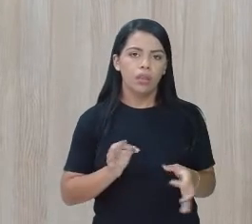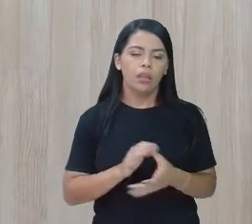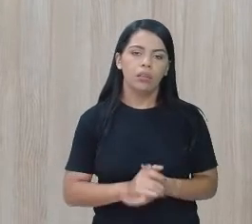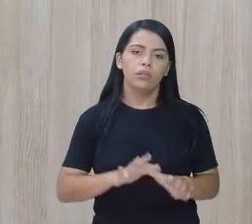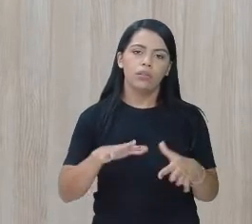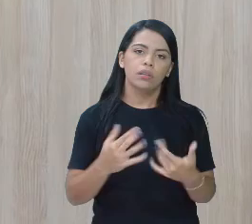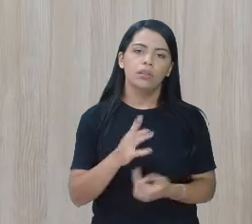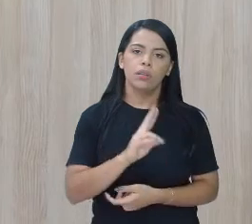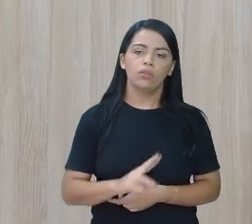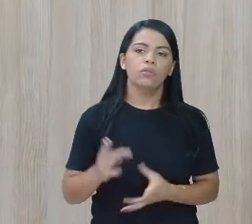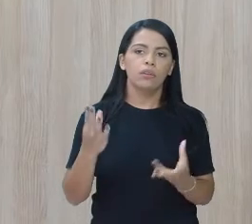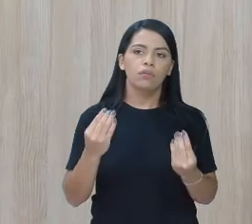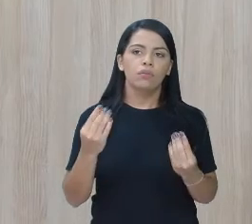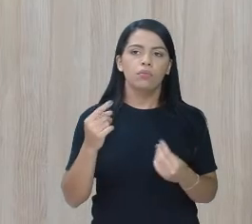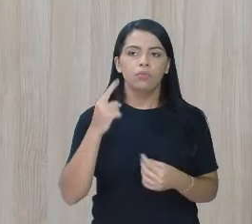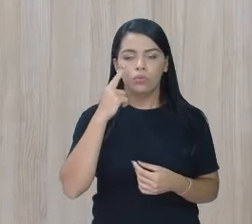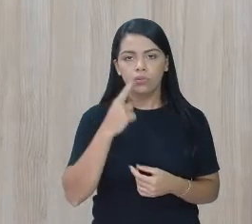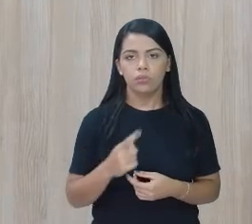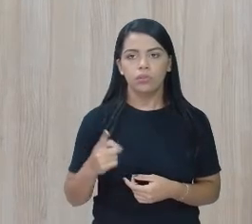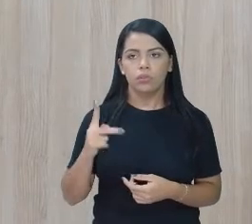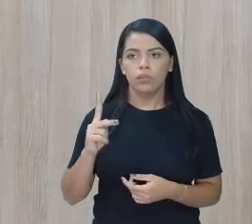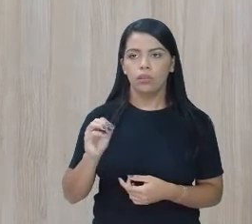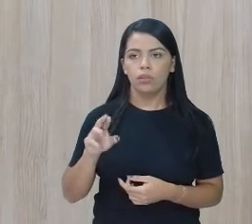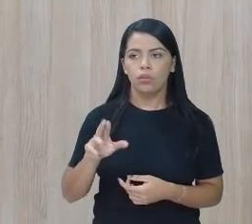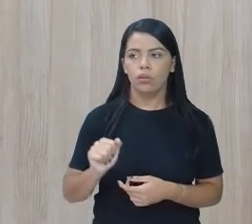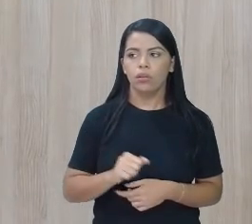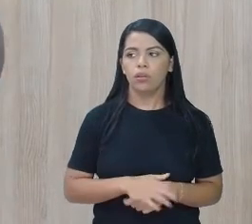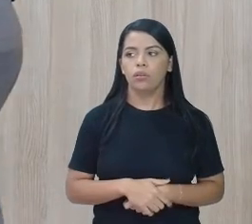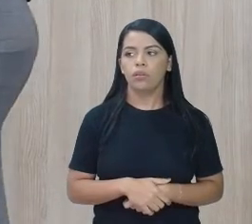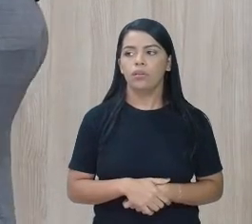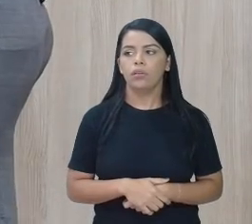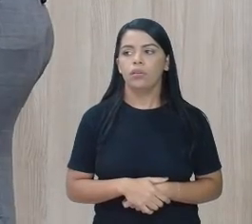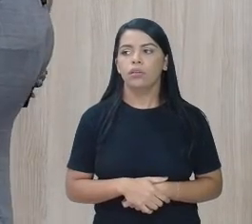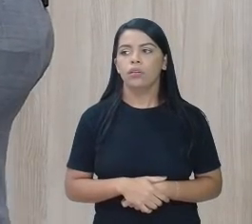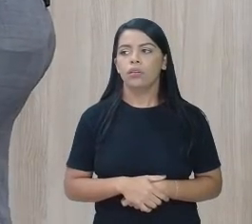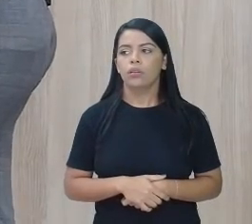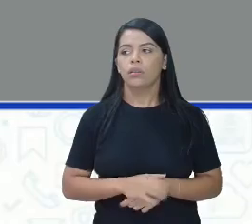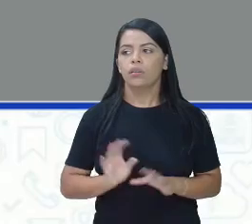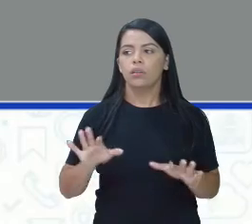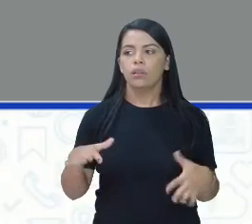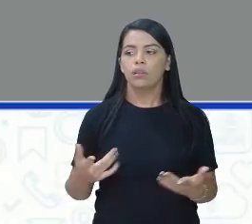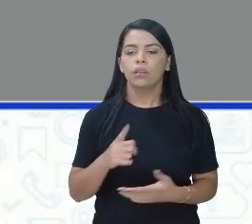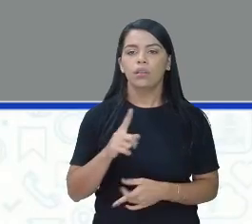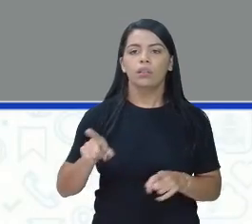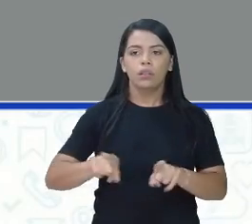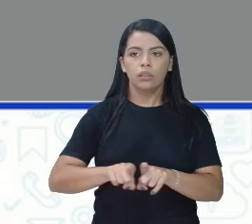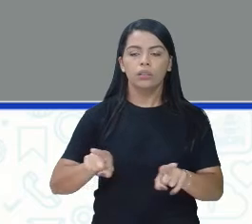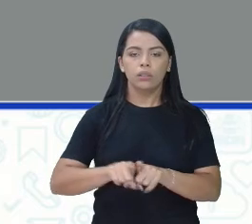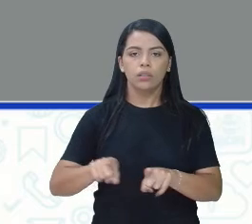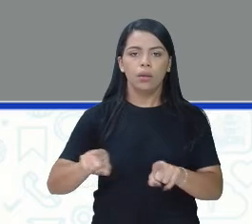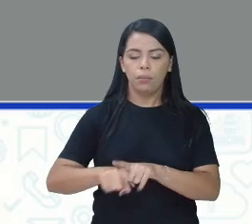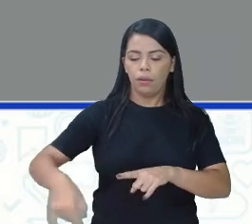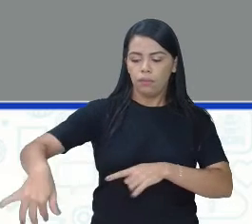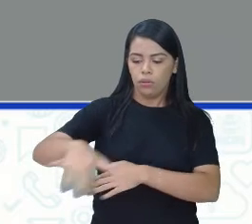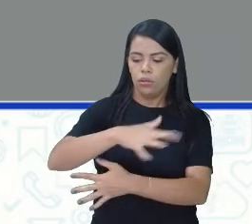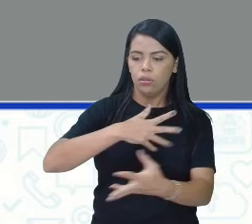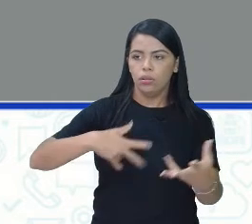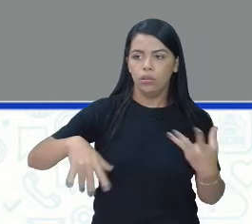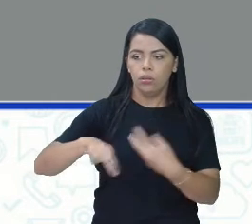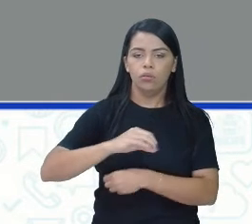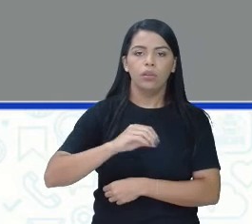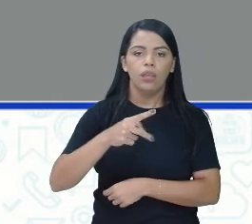Então, eles utilizavam esses instrumentos na hora de contar as histórias. Eles também transitavam entre os países firmando